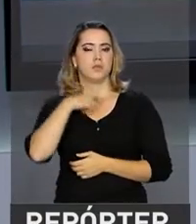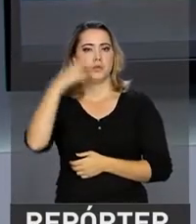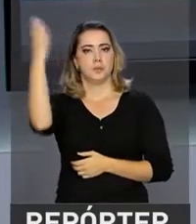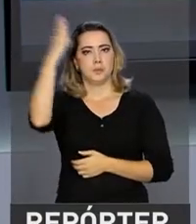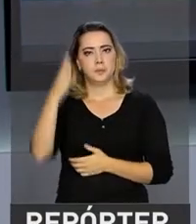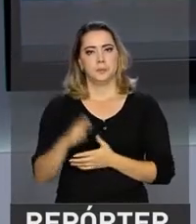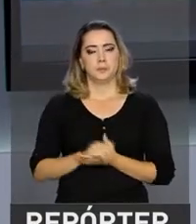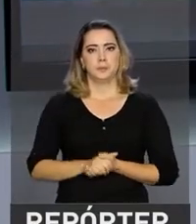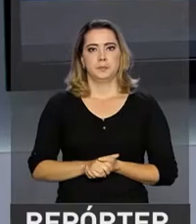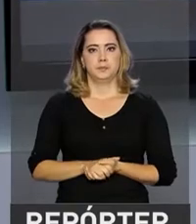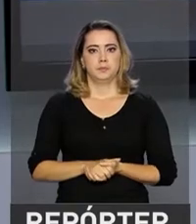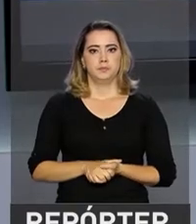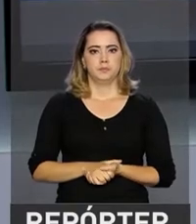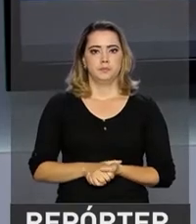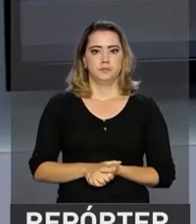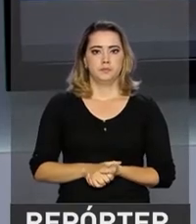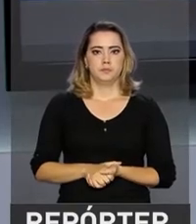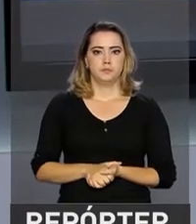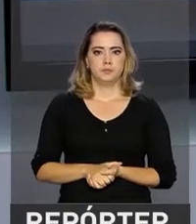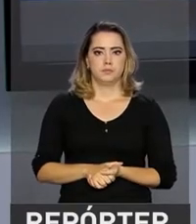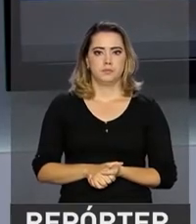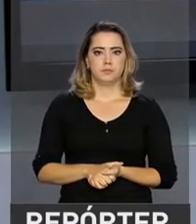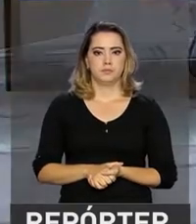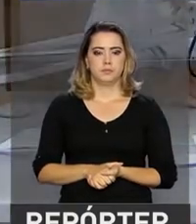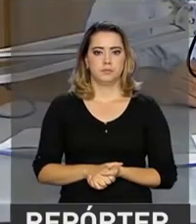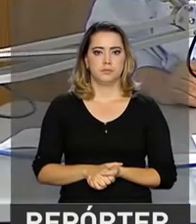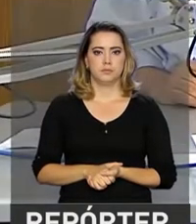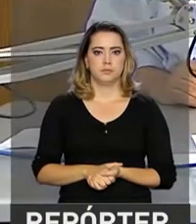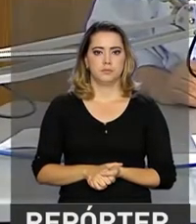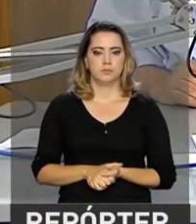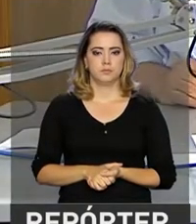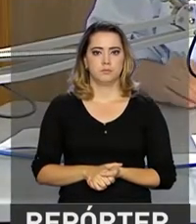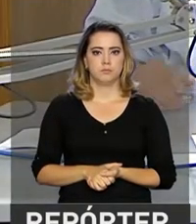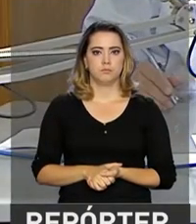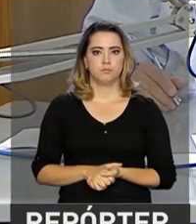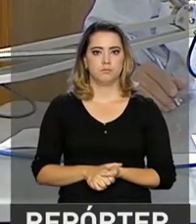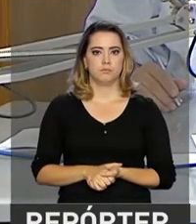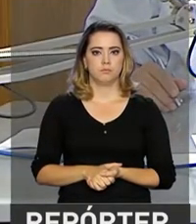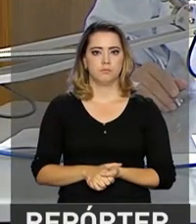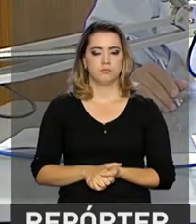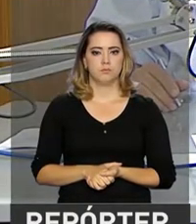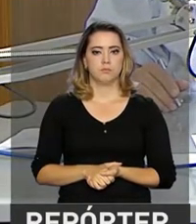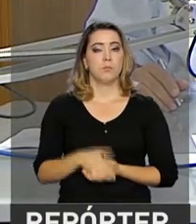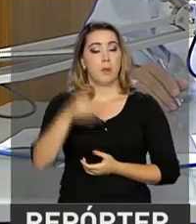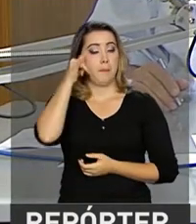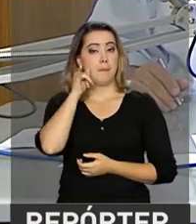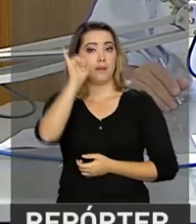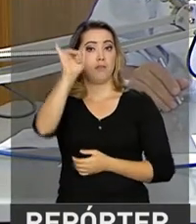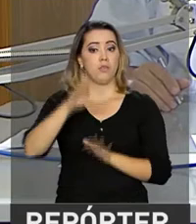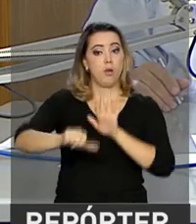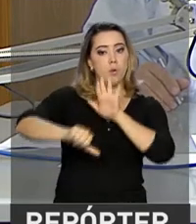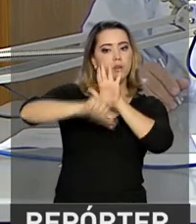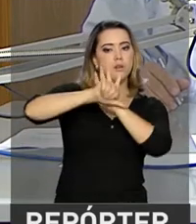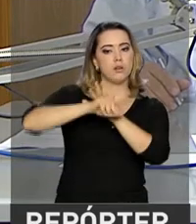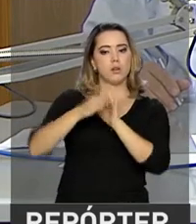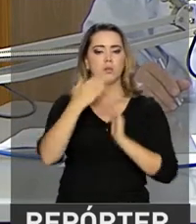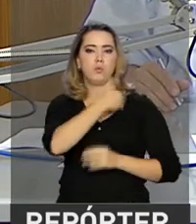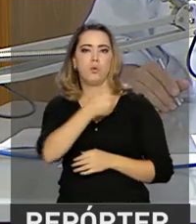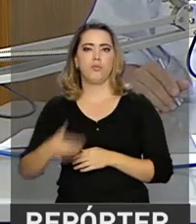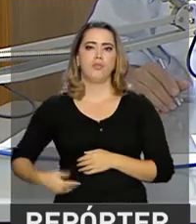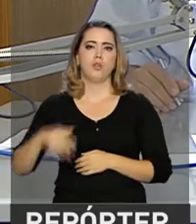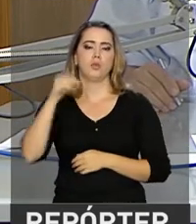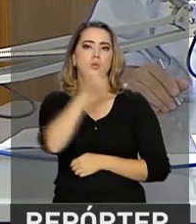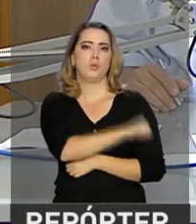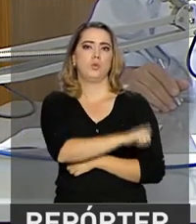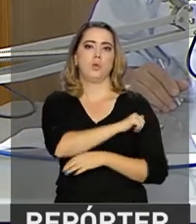Brasil. Ao trânsito e à população. Para combater a criminalidade, o governo do Rio de Janeiro pediu apoio do governo